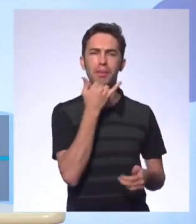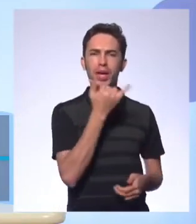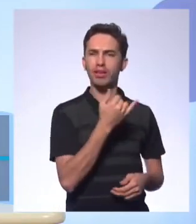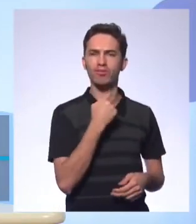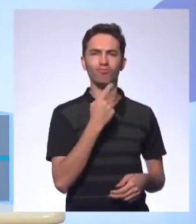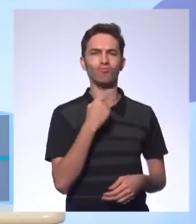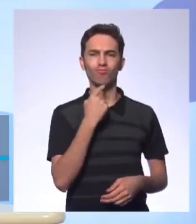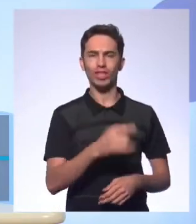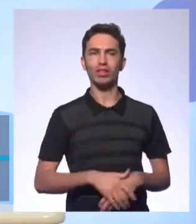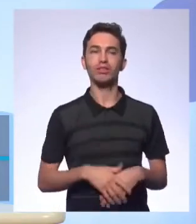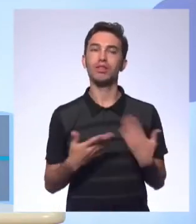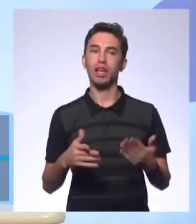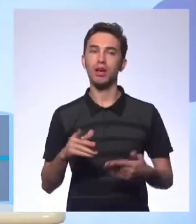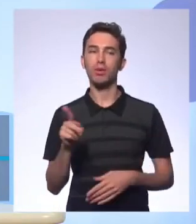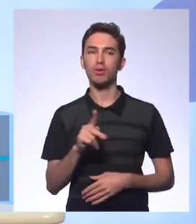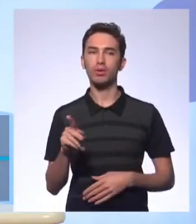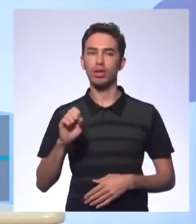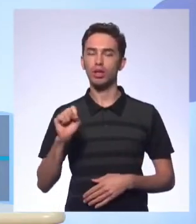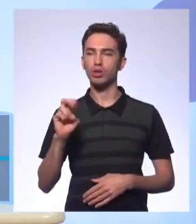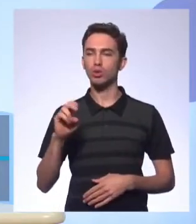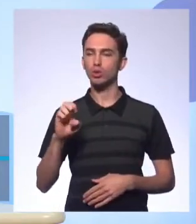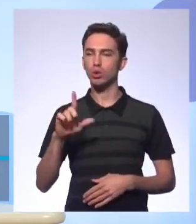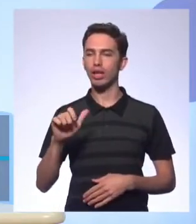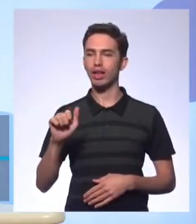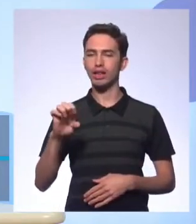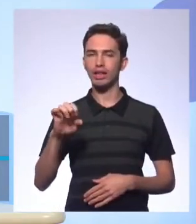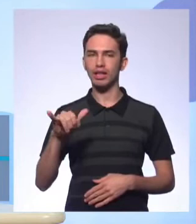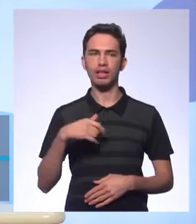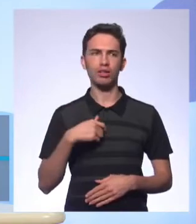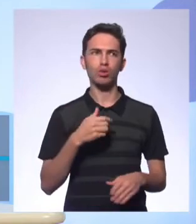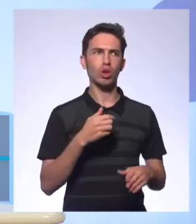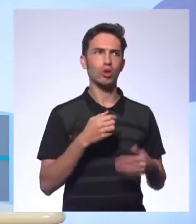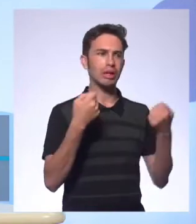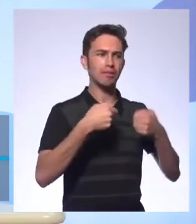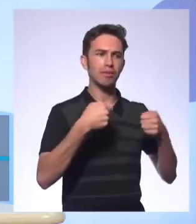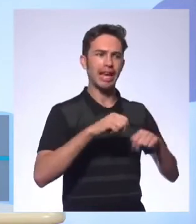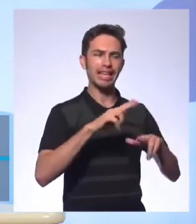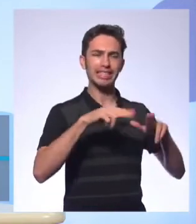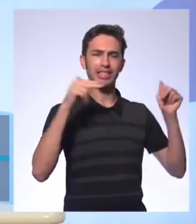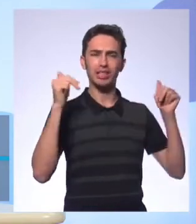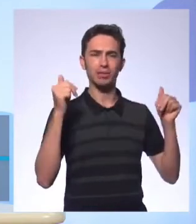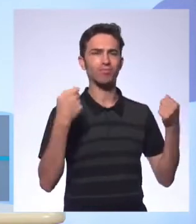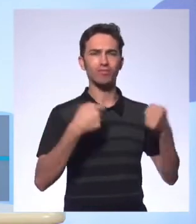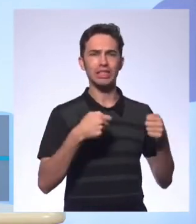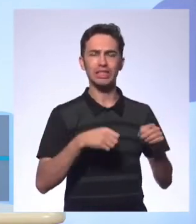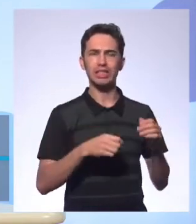Roseli, nunca deveria existir. Pro Rosana, desumano, abominável.